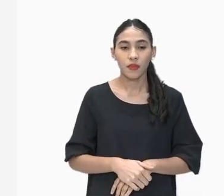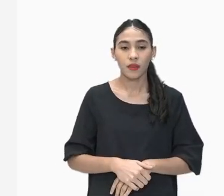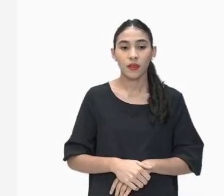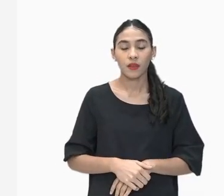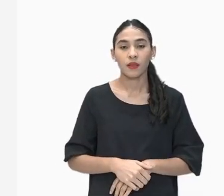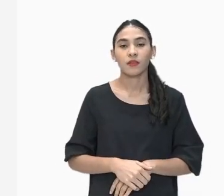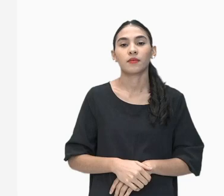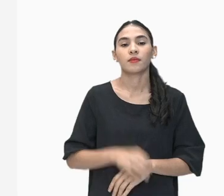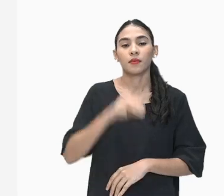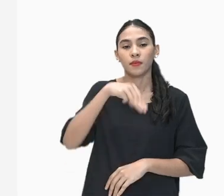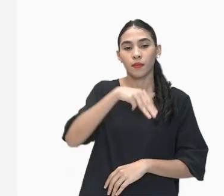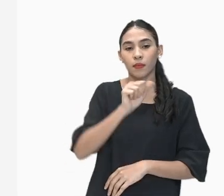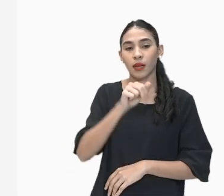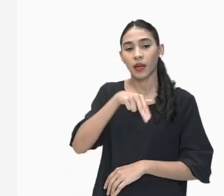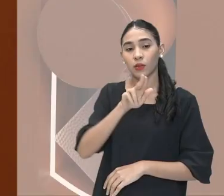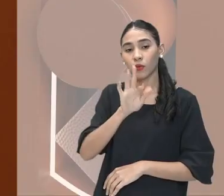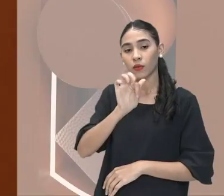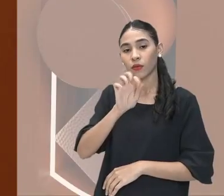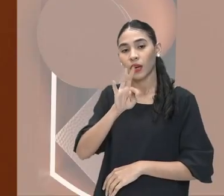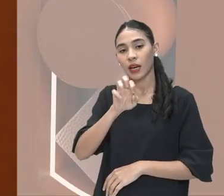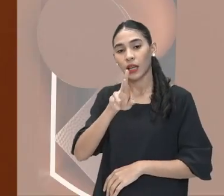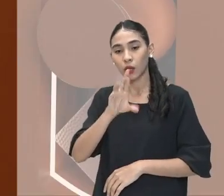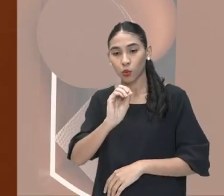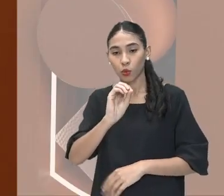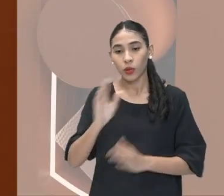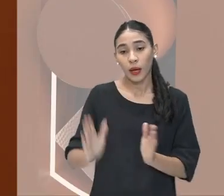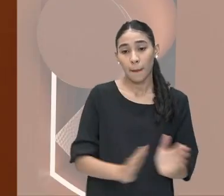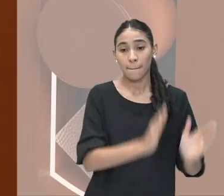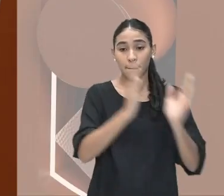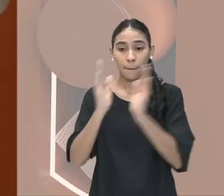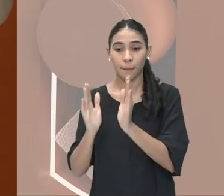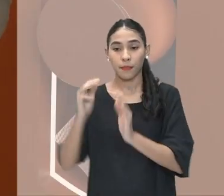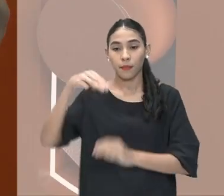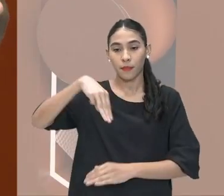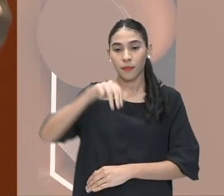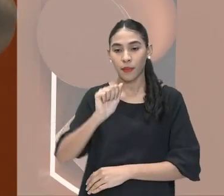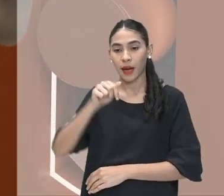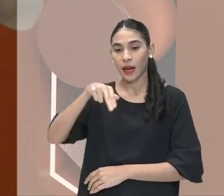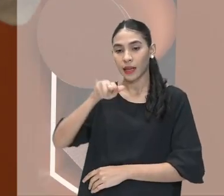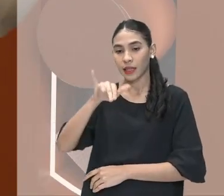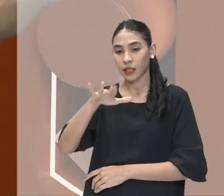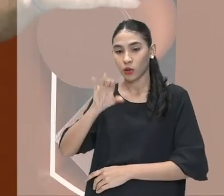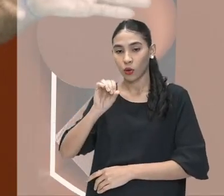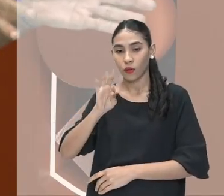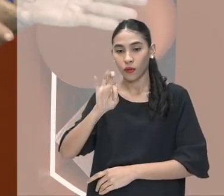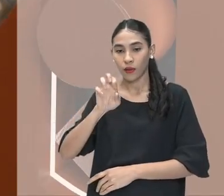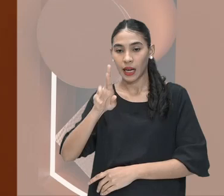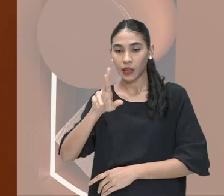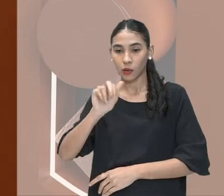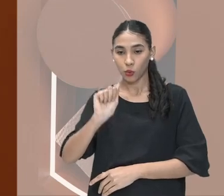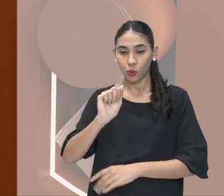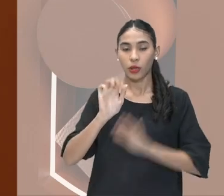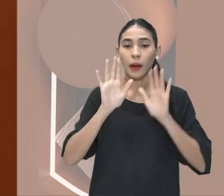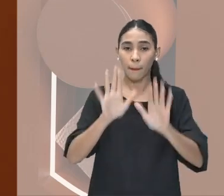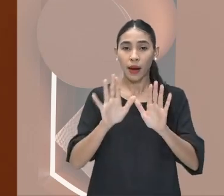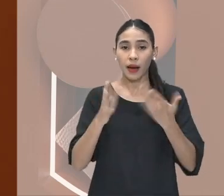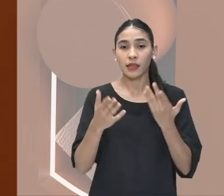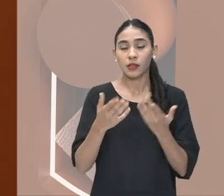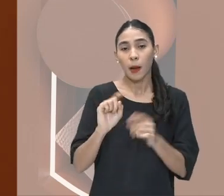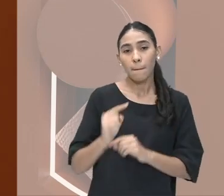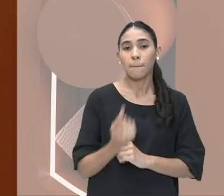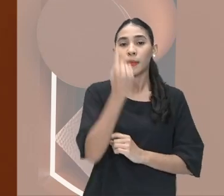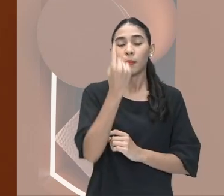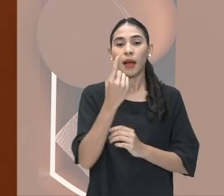manufatura à maquinofatura. Porém, nós vamos falar da manufatura. Nós falamos primeiramente do artesanato